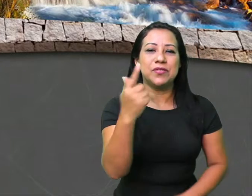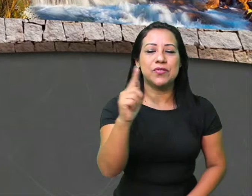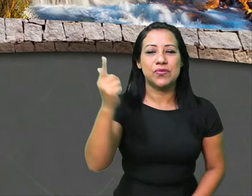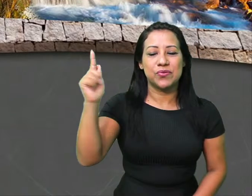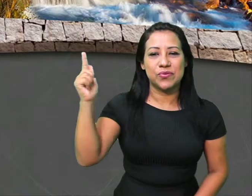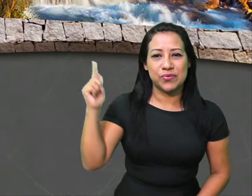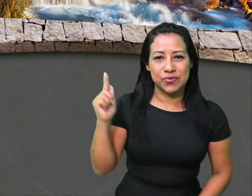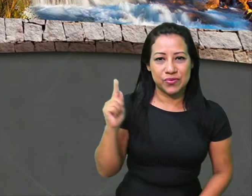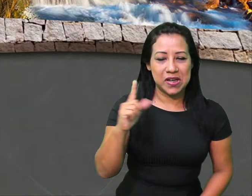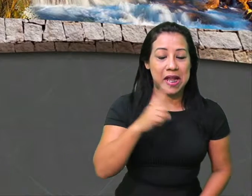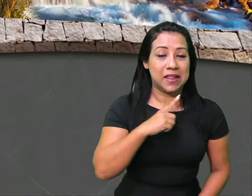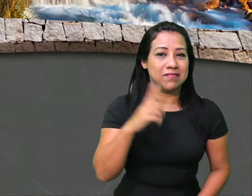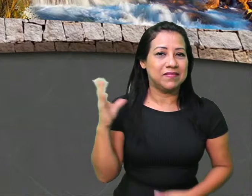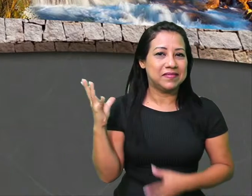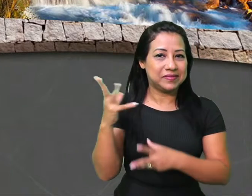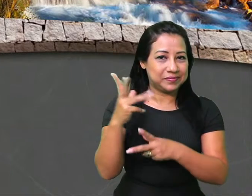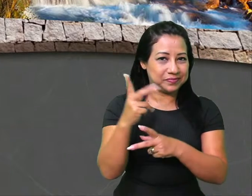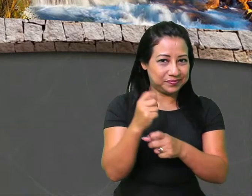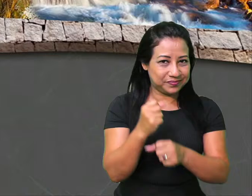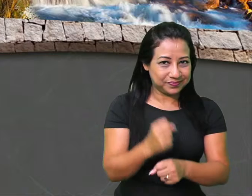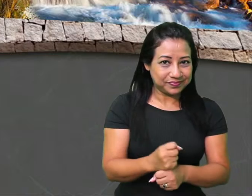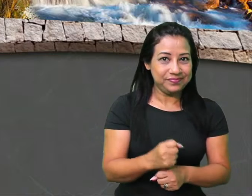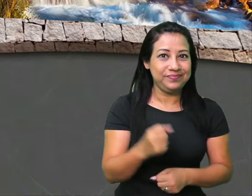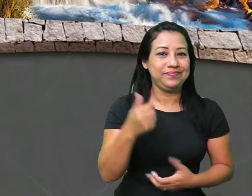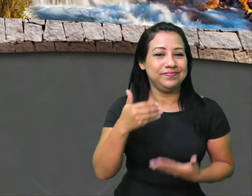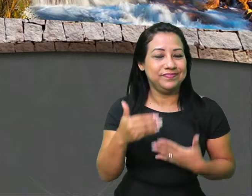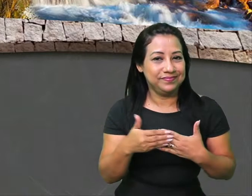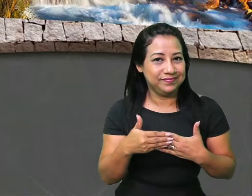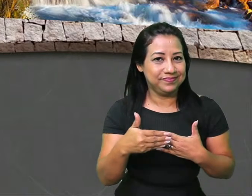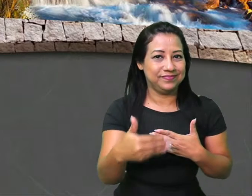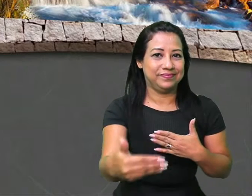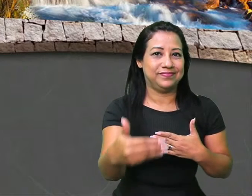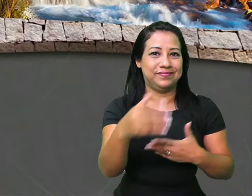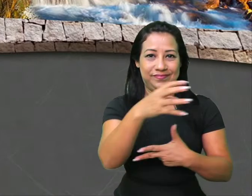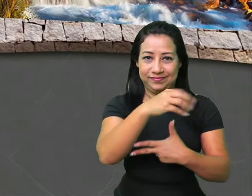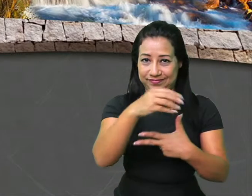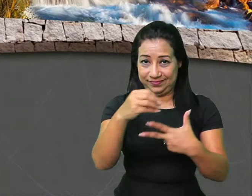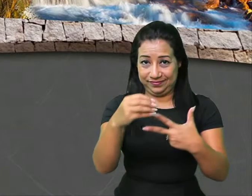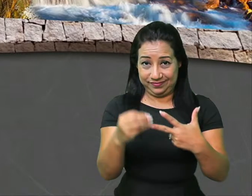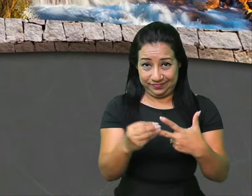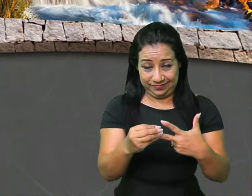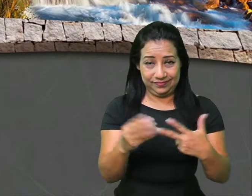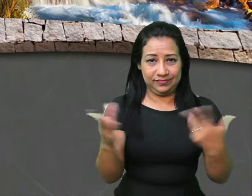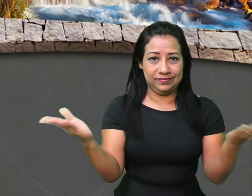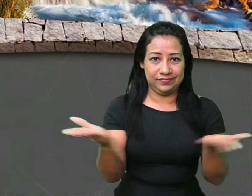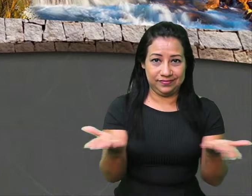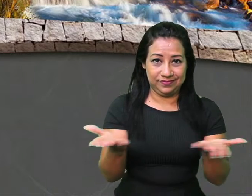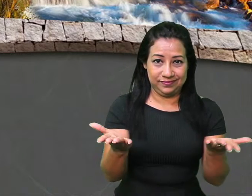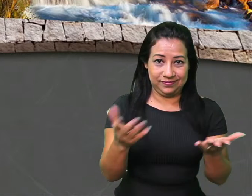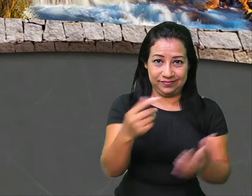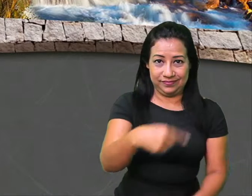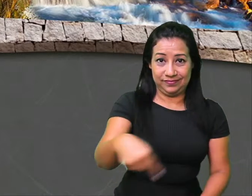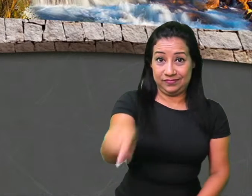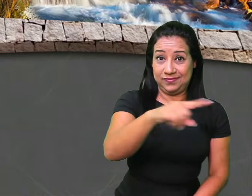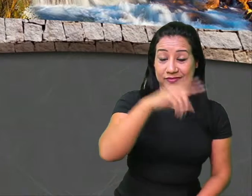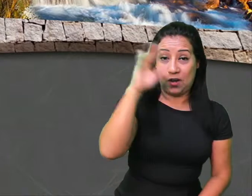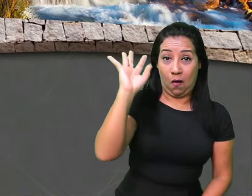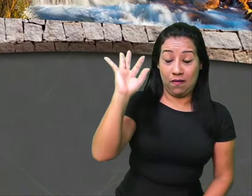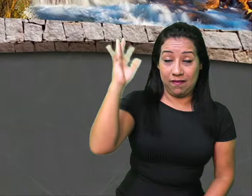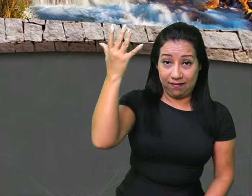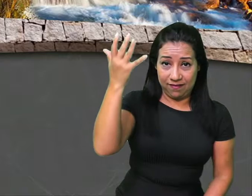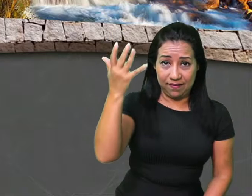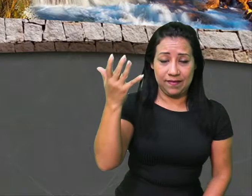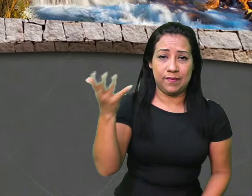as revisões para o Agora Vai Enem, tá? Porque esse ano é aquele ano de decisões de vocês, né? Nós, da equipe